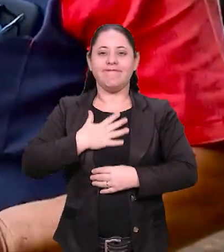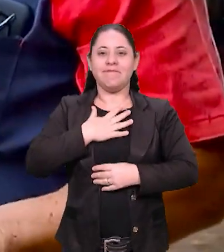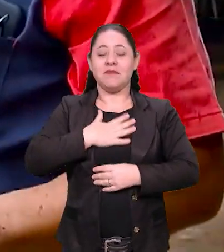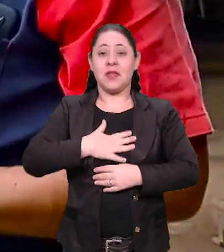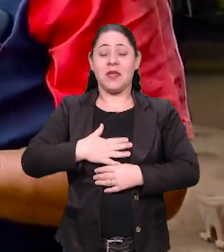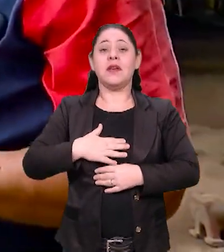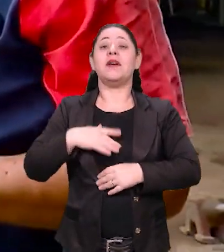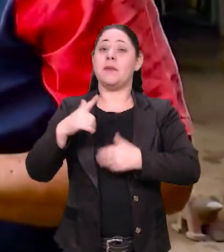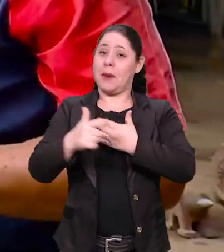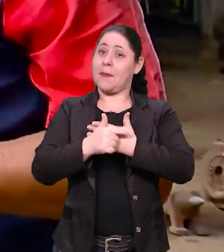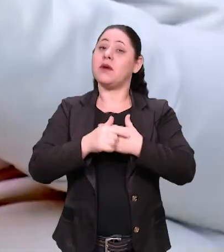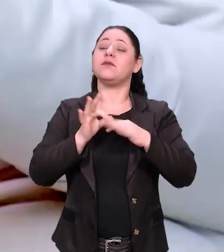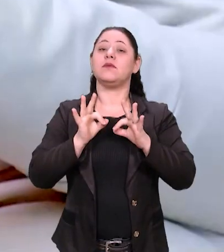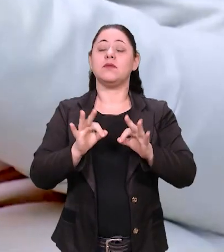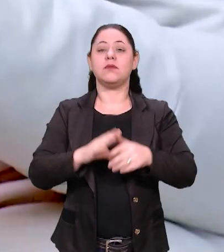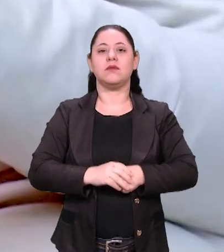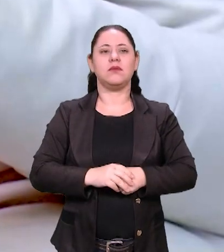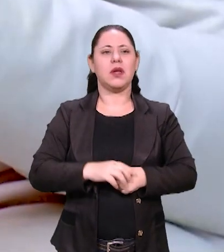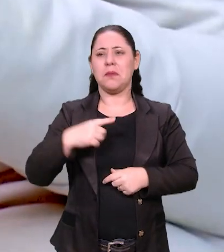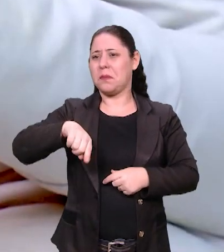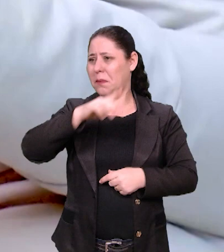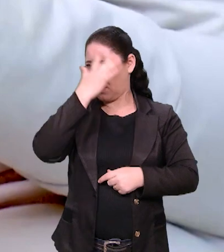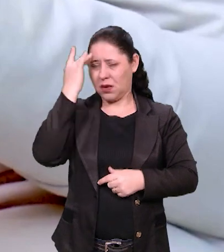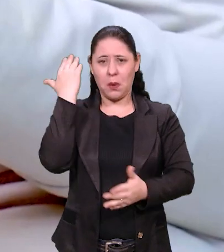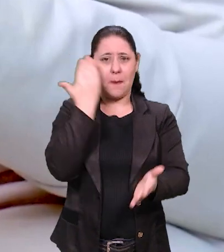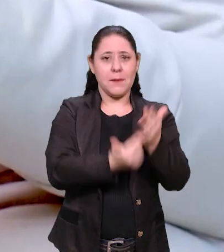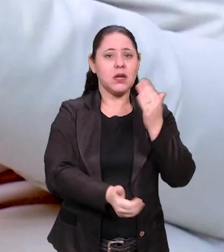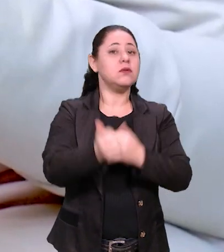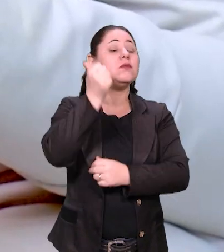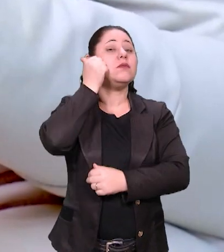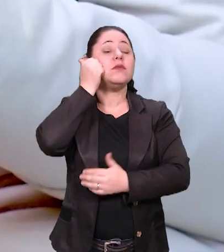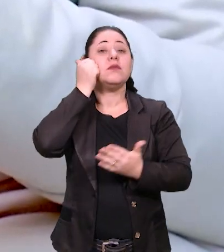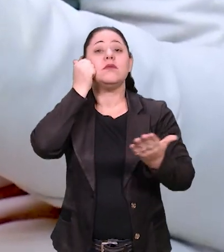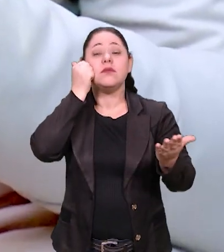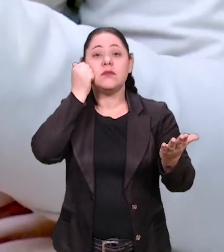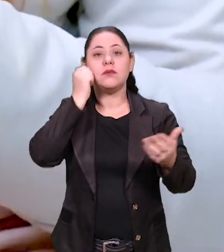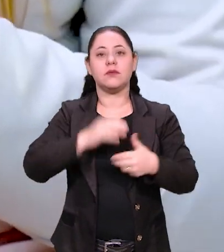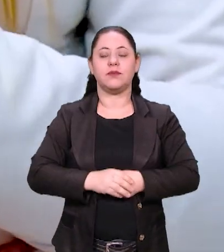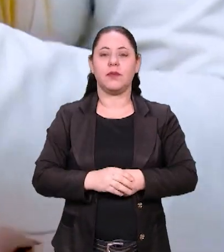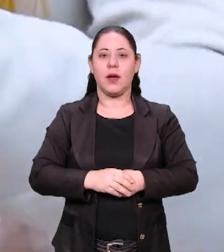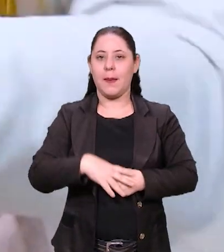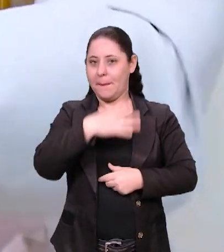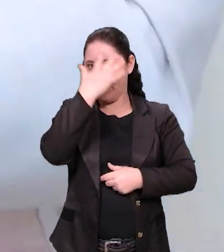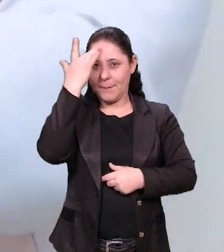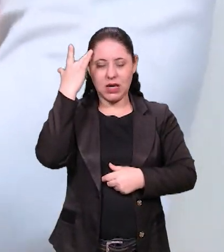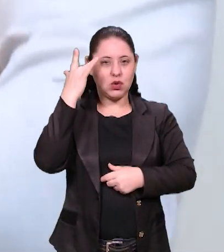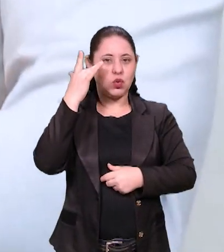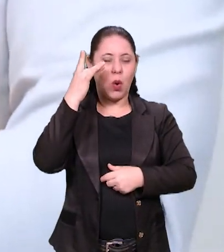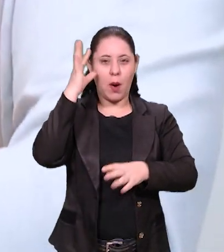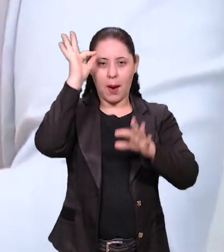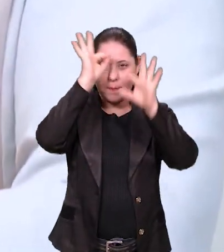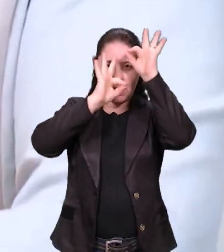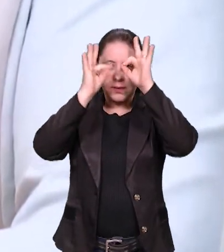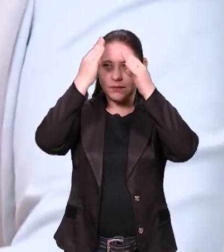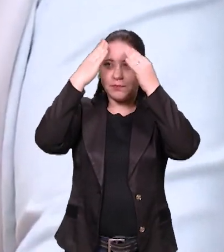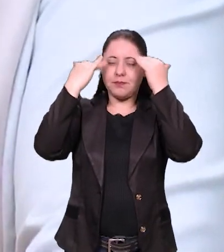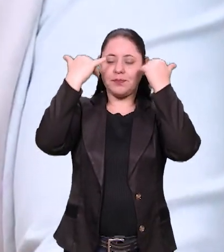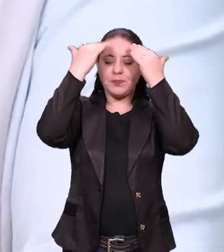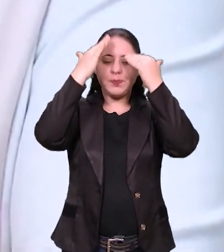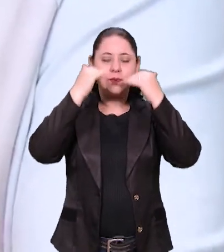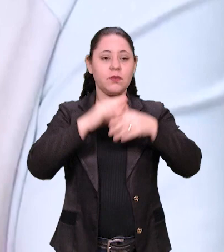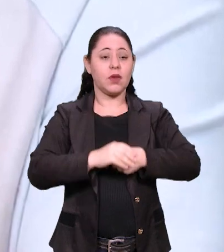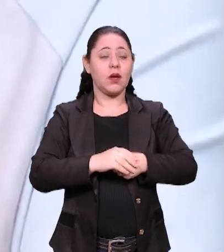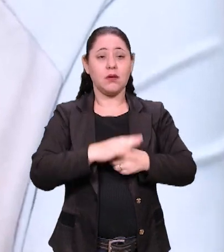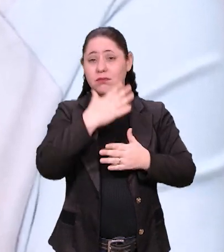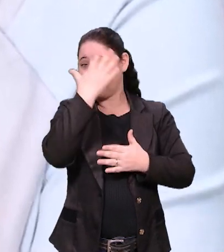é de dever cumprido. Mas e para quem perde um objeto, como o celular? A esteticista Lina esqueceu o aparelho em